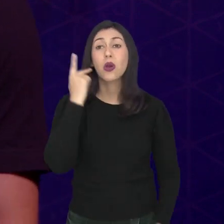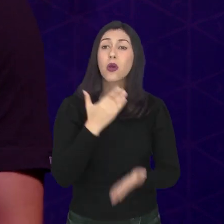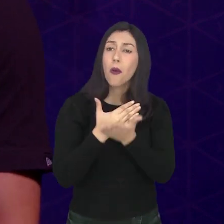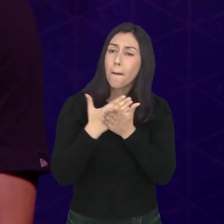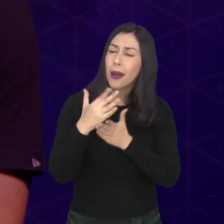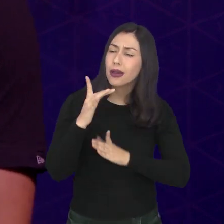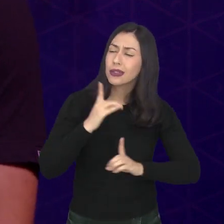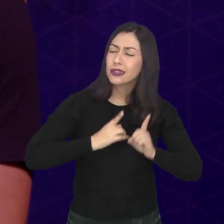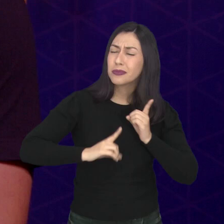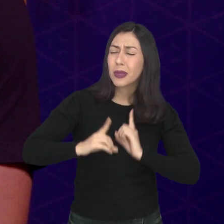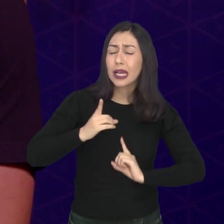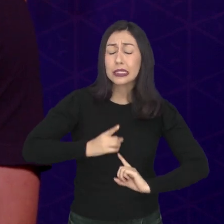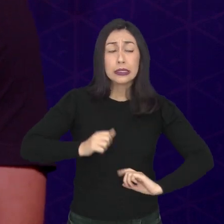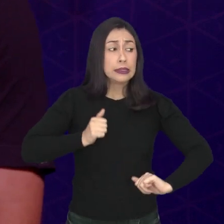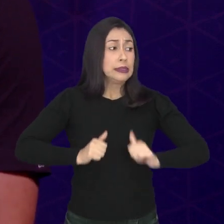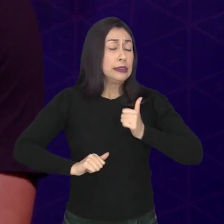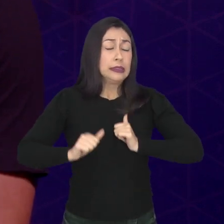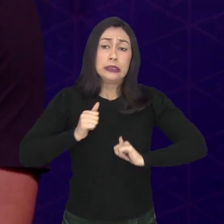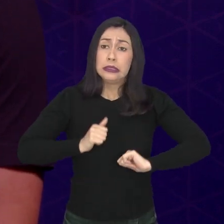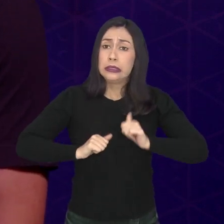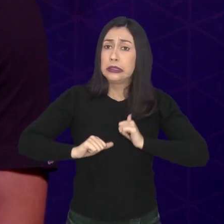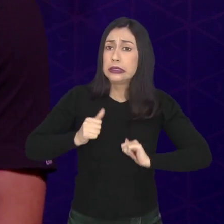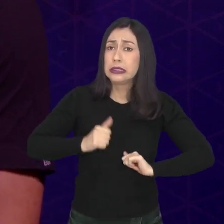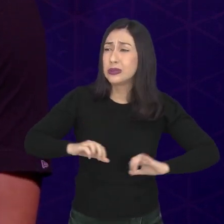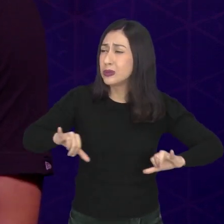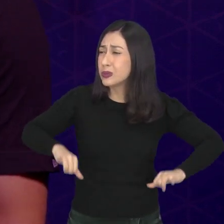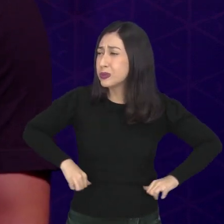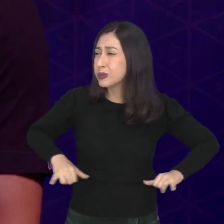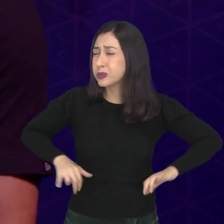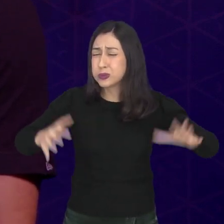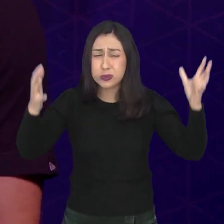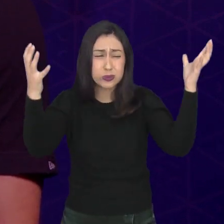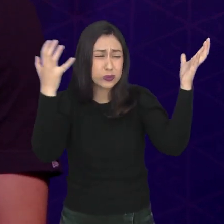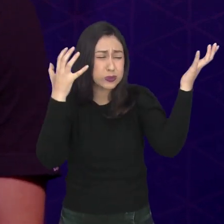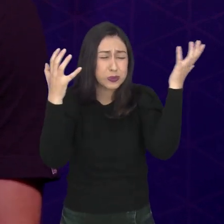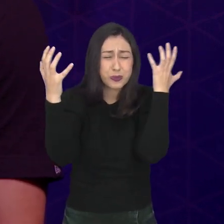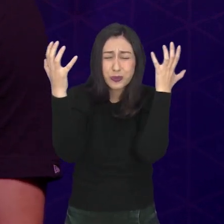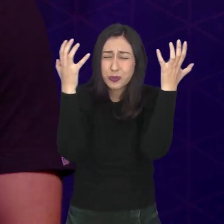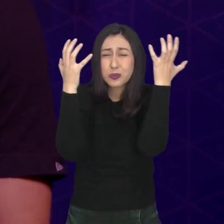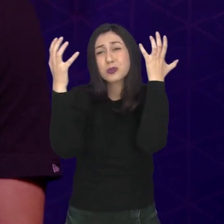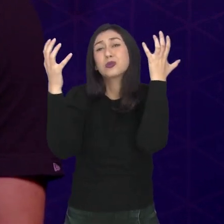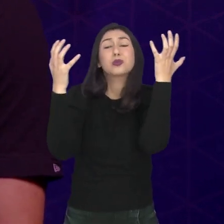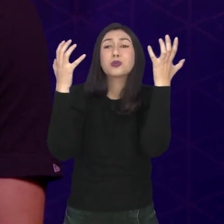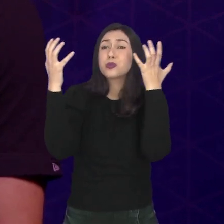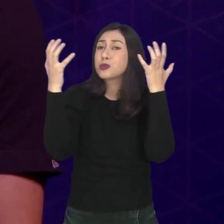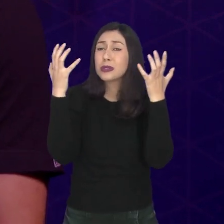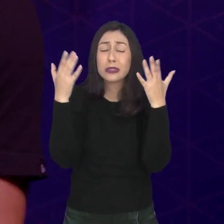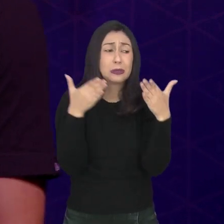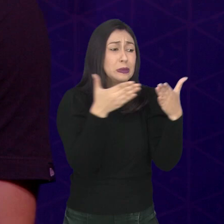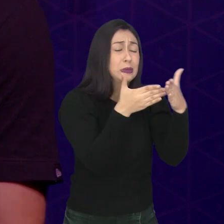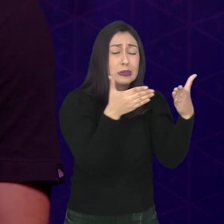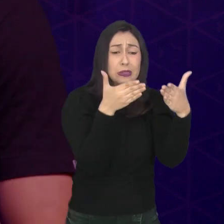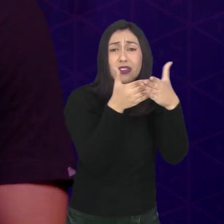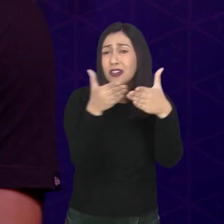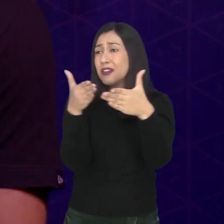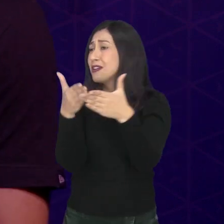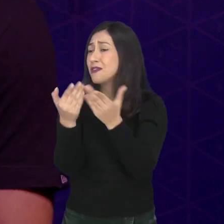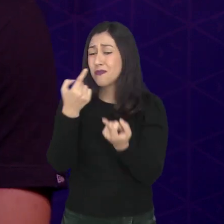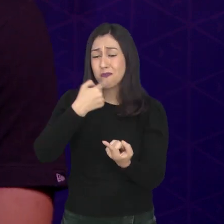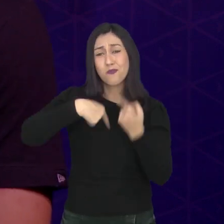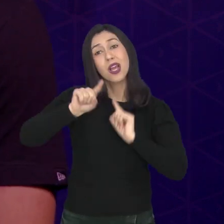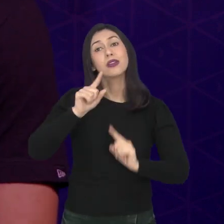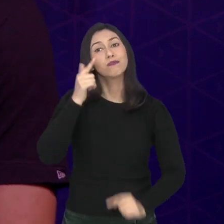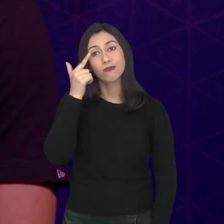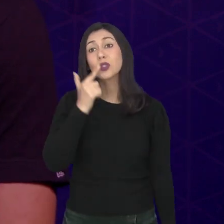essa depressão ou sofre de ansiedade e tá sofrendo ainda uma pressão como o bullying, ela não vê saída, ela não consegue